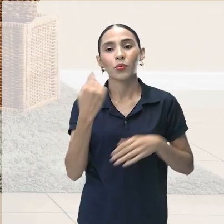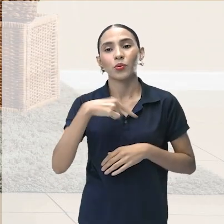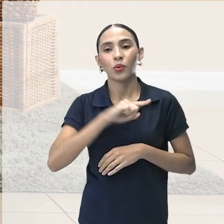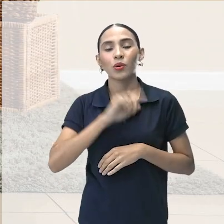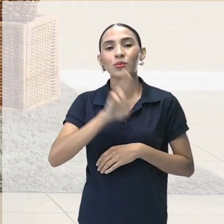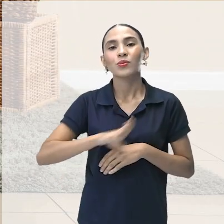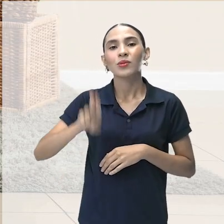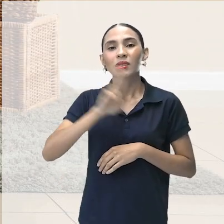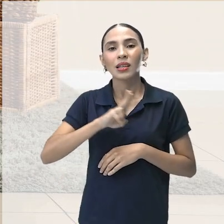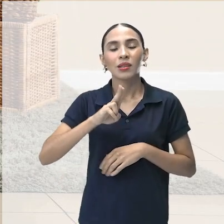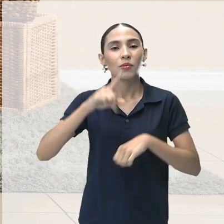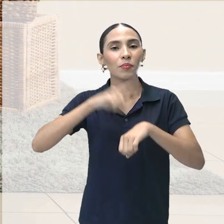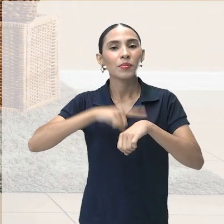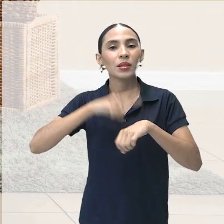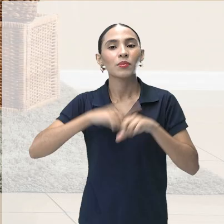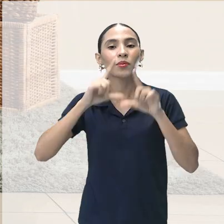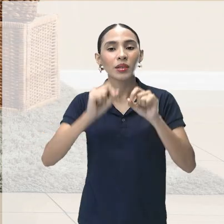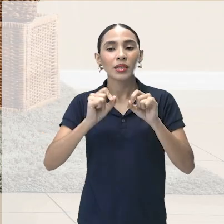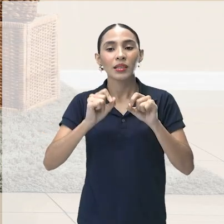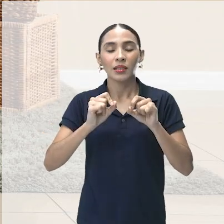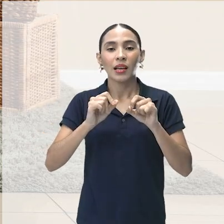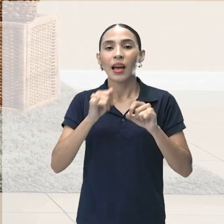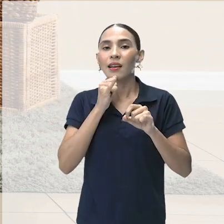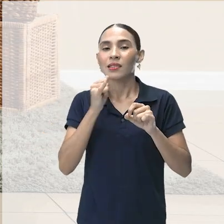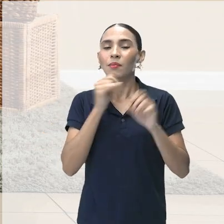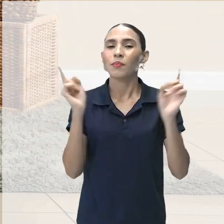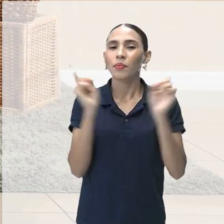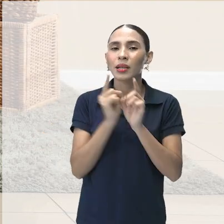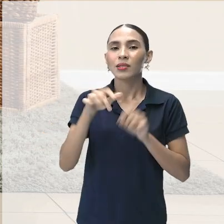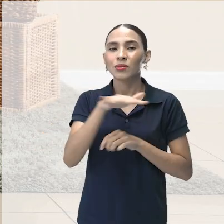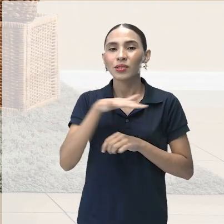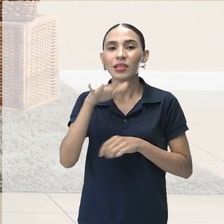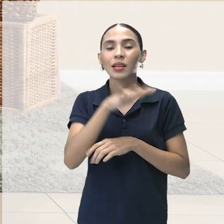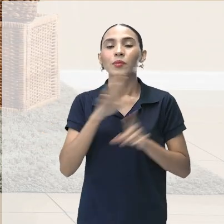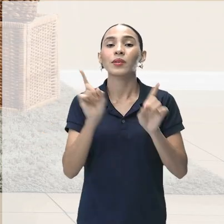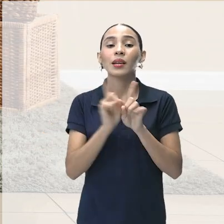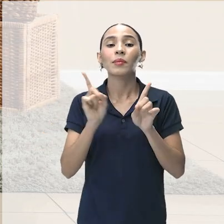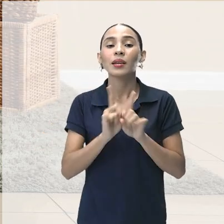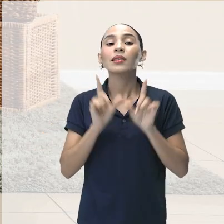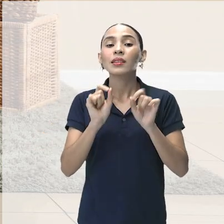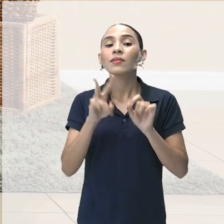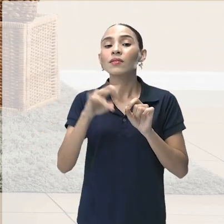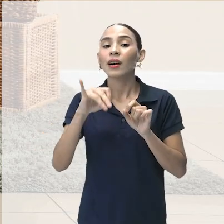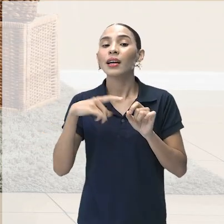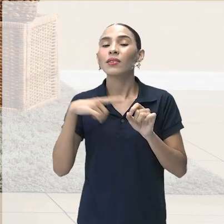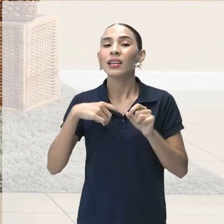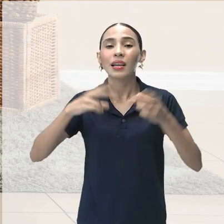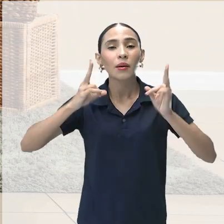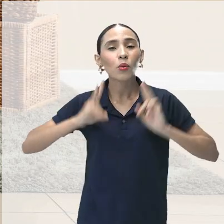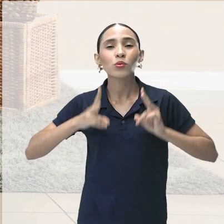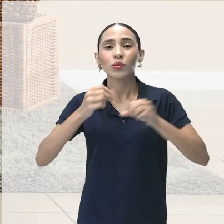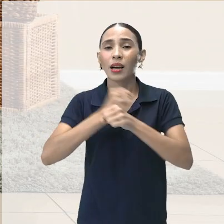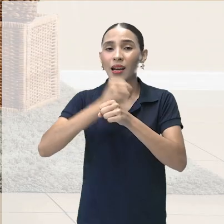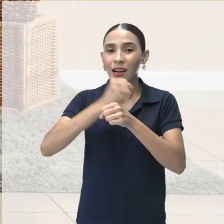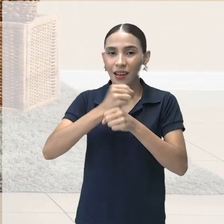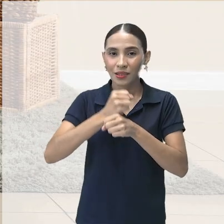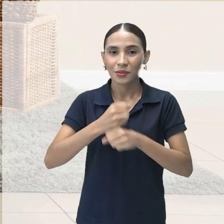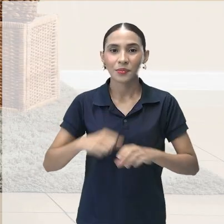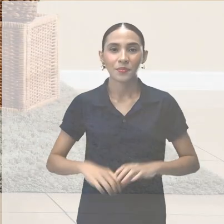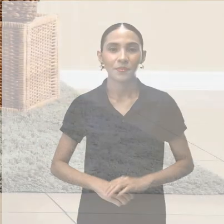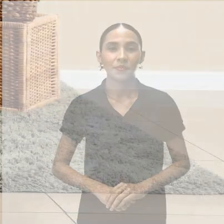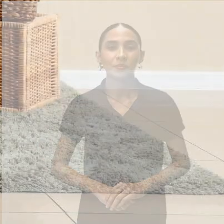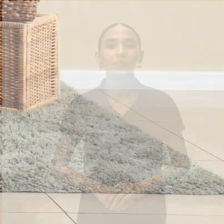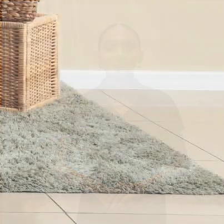utilizamos por um ínfimo curto espaço de tempo e ele vai perdurar por muitos